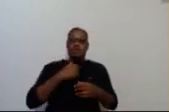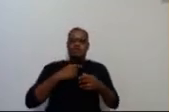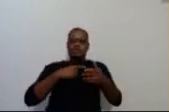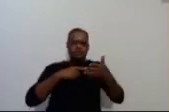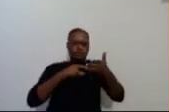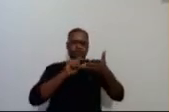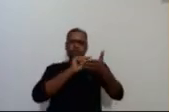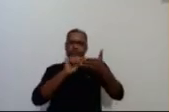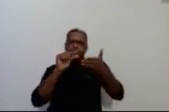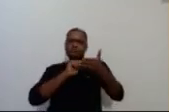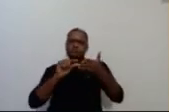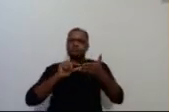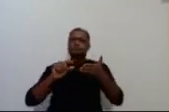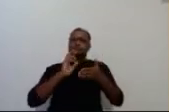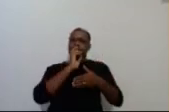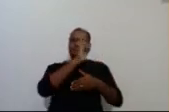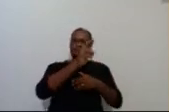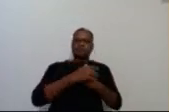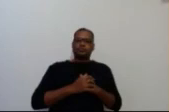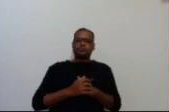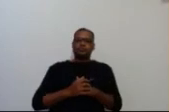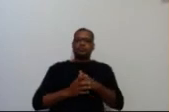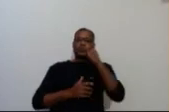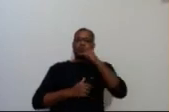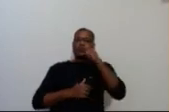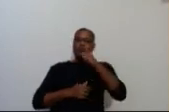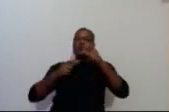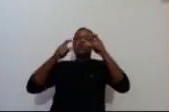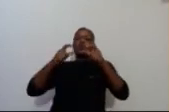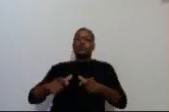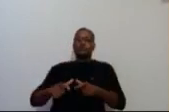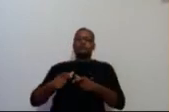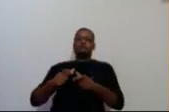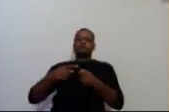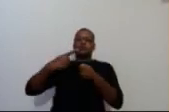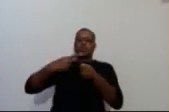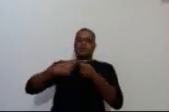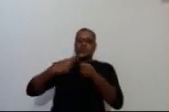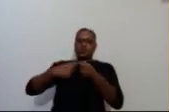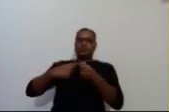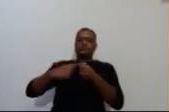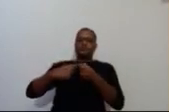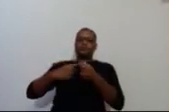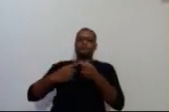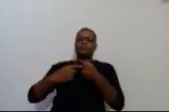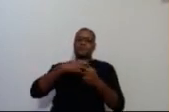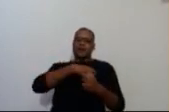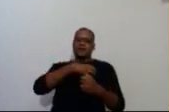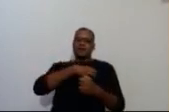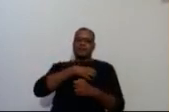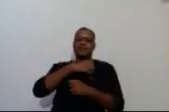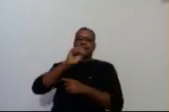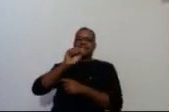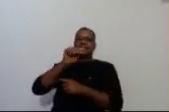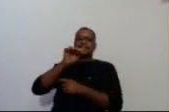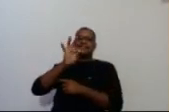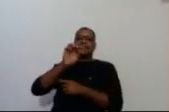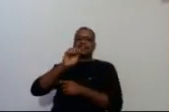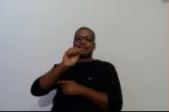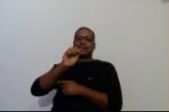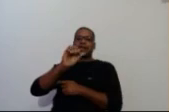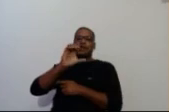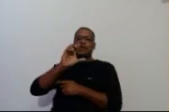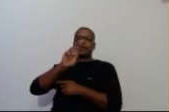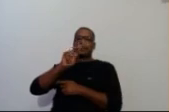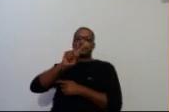Cruz, Cabralha, aqui na Bahia. Existem grandes barreiras tecnológicas, principalmente estudantes da zona rural. A